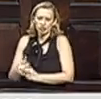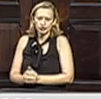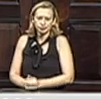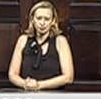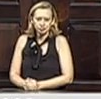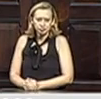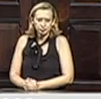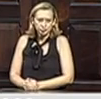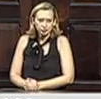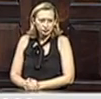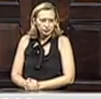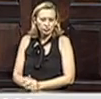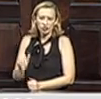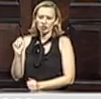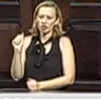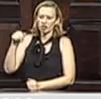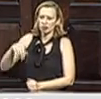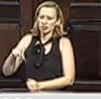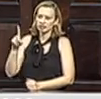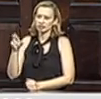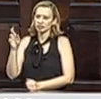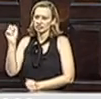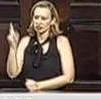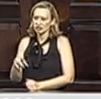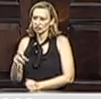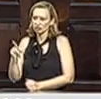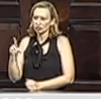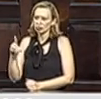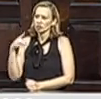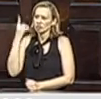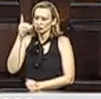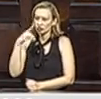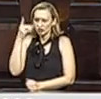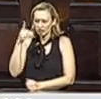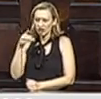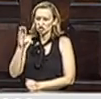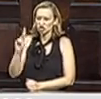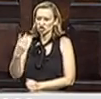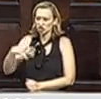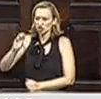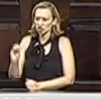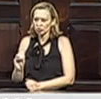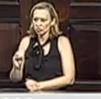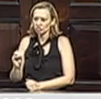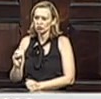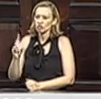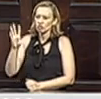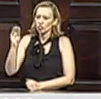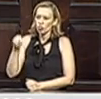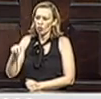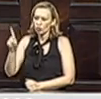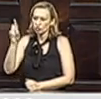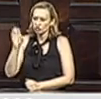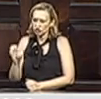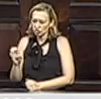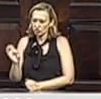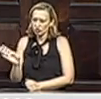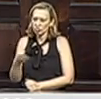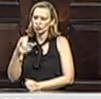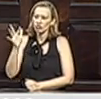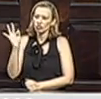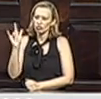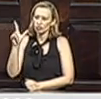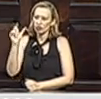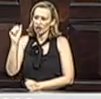chamada. André Correia, André Lazzaroni, Átila Nunes, Benedito Alves, Carlos Macedo, Chiquinho da Mangueira, Conde Bittencourt, Coronel Jairo, Dica, Fábio